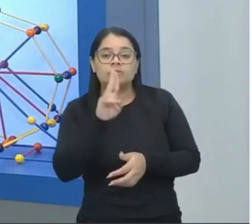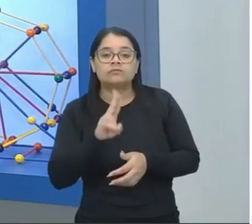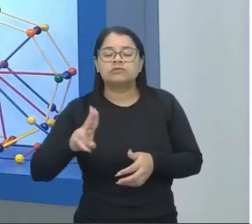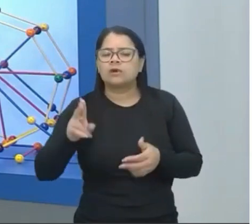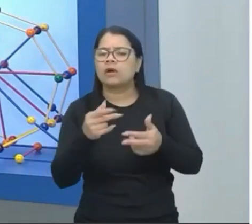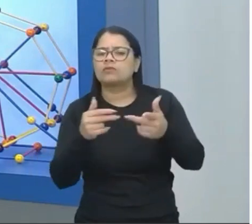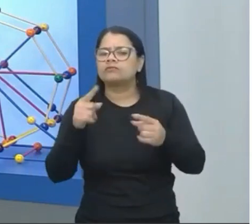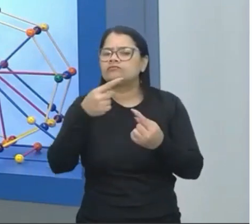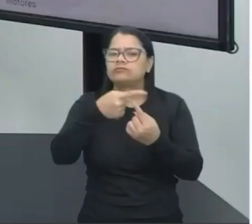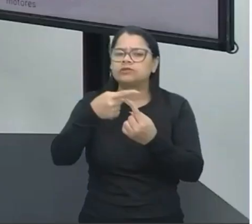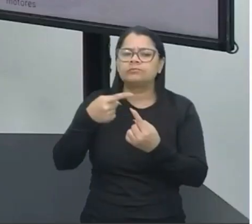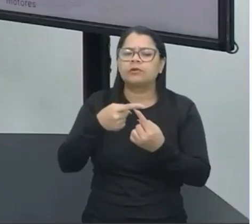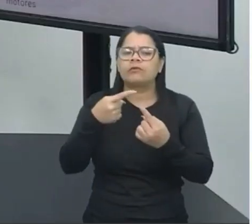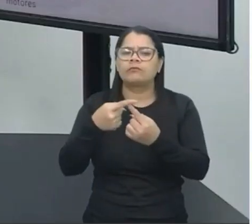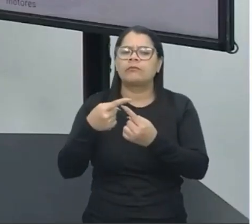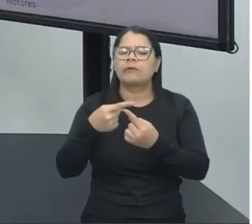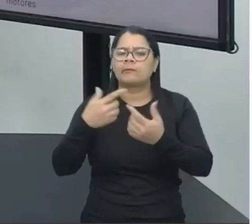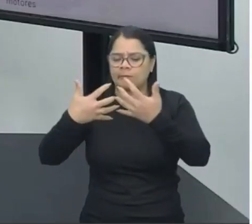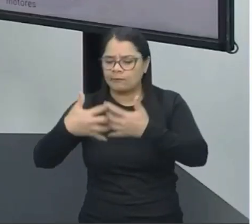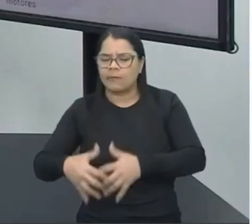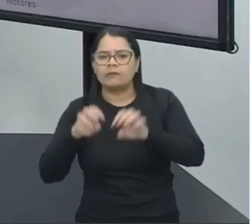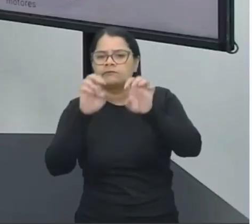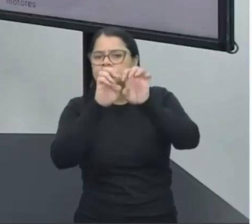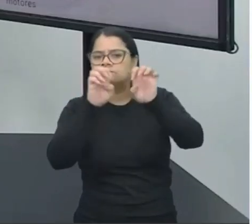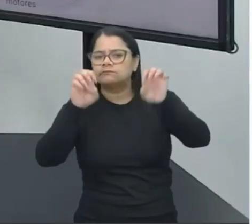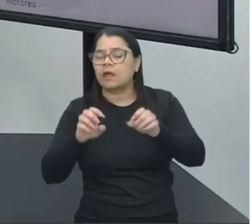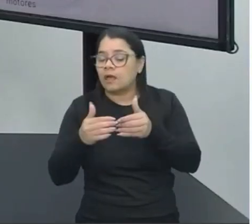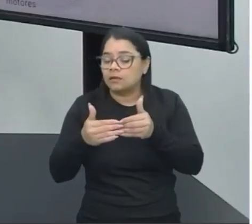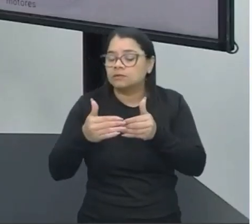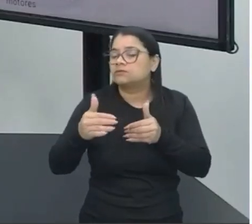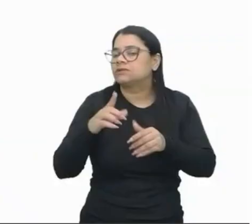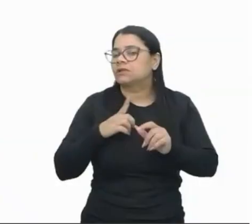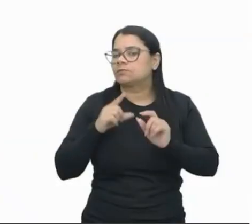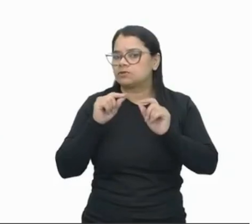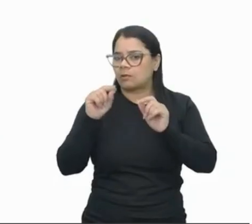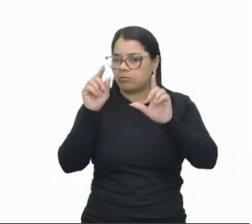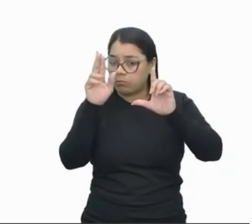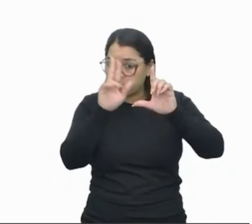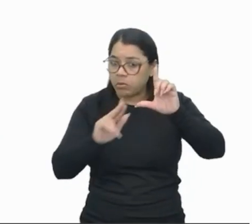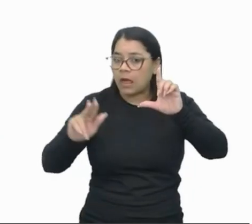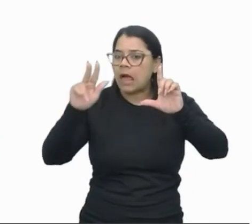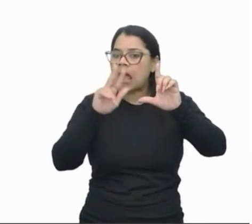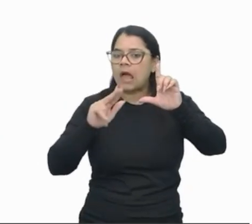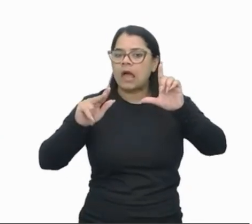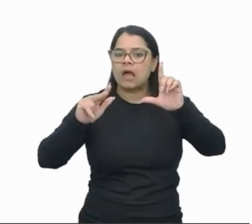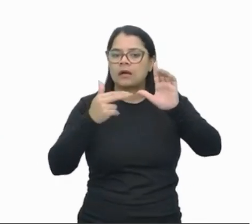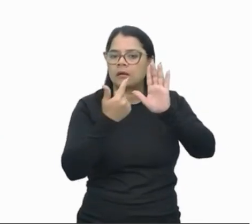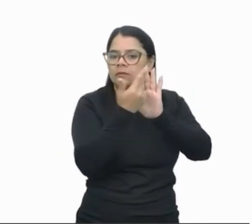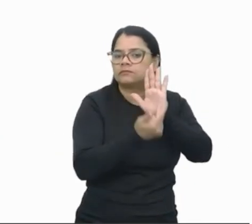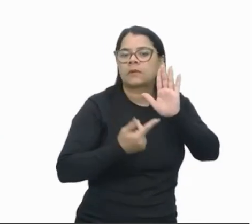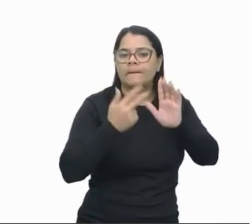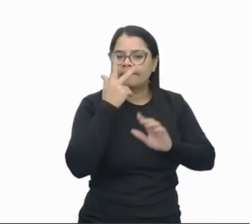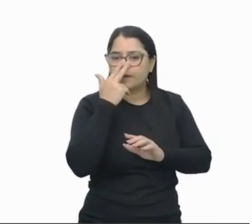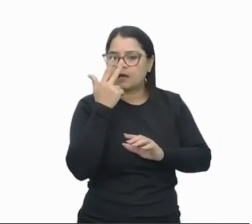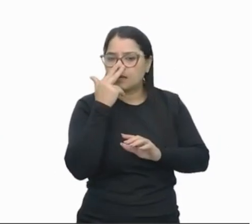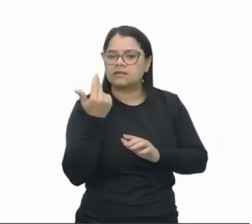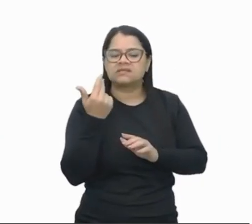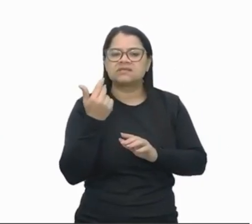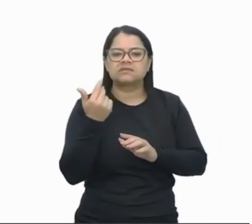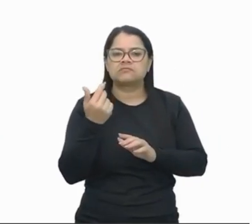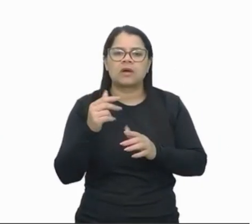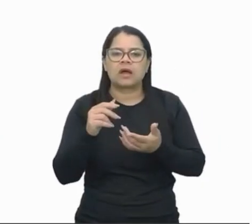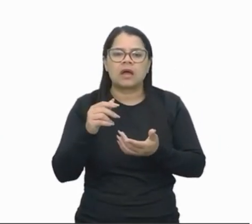utilizando algum tipo de servomotor nas suas estruturas. Na sequência, temos ali um desenho que parece uma impressora, que é realmente na indústria